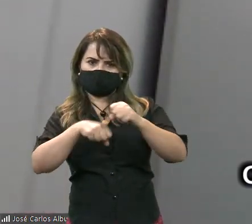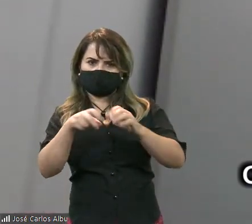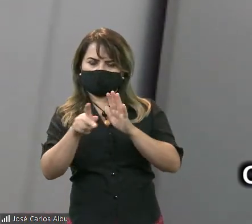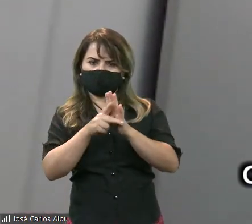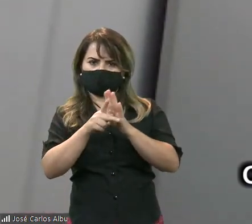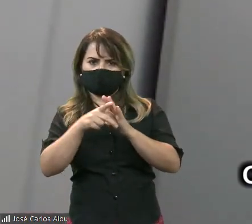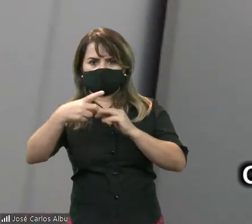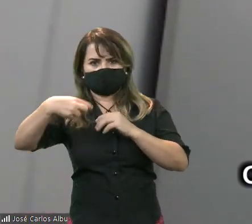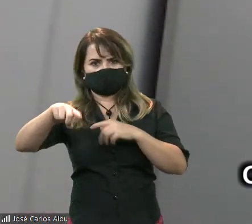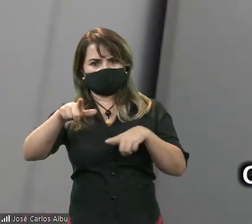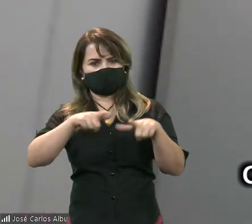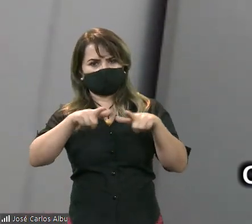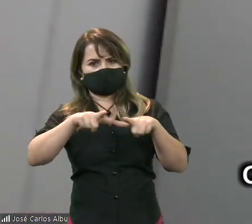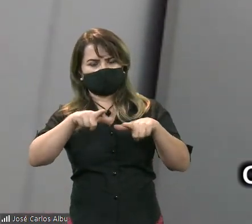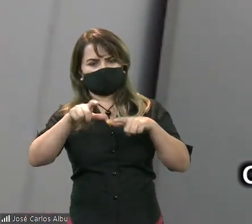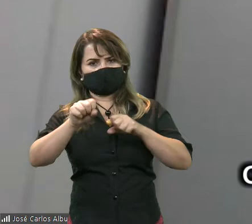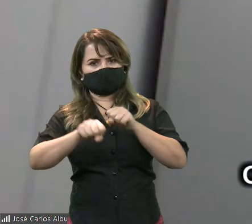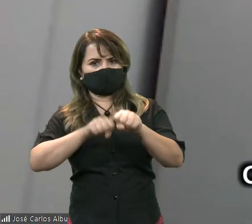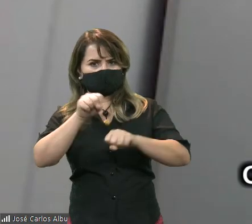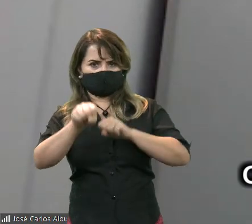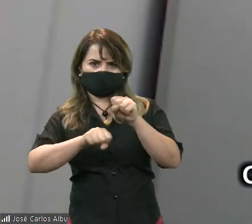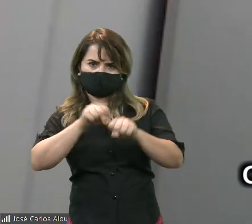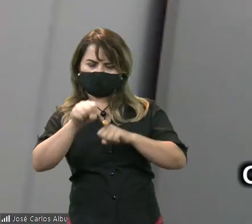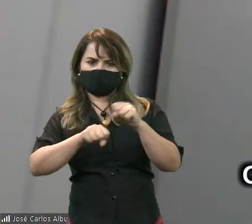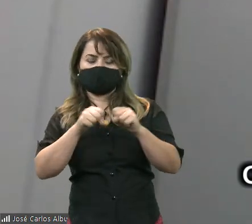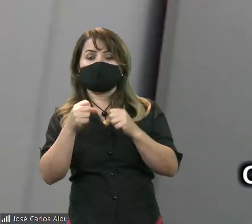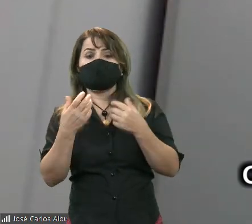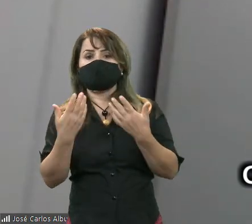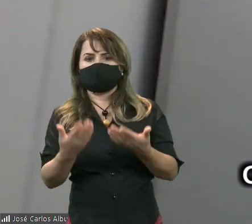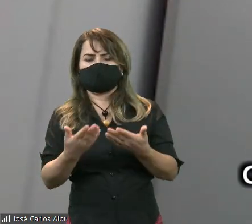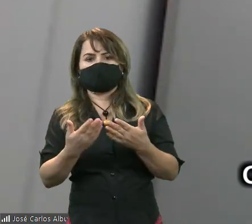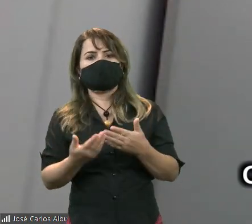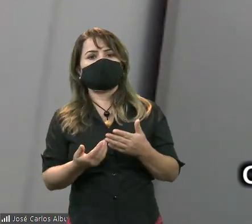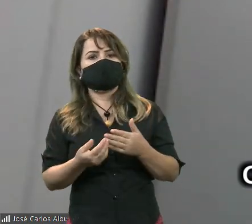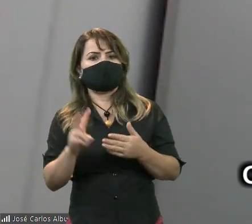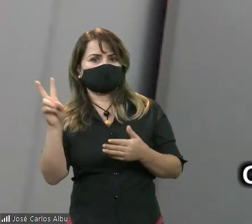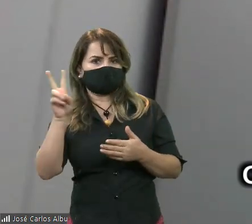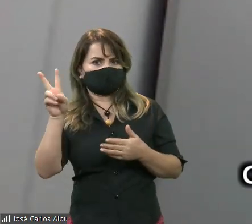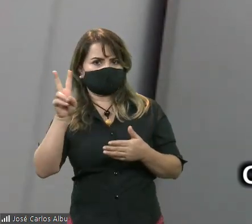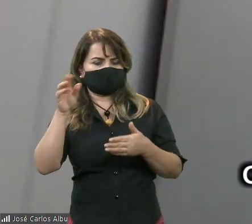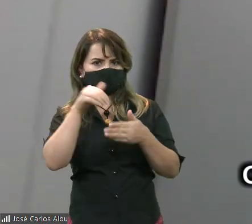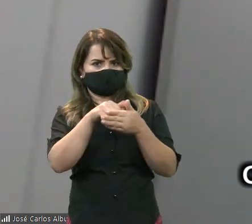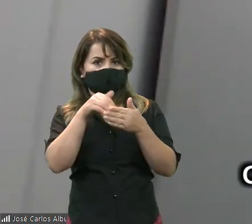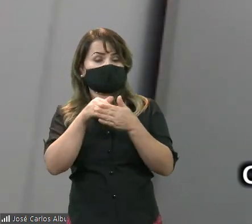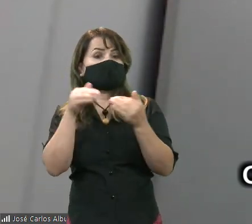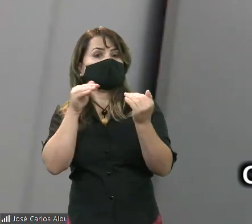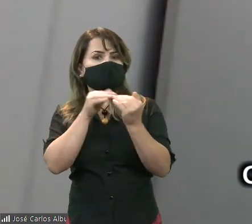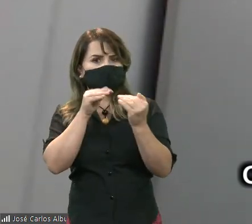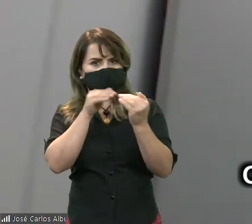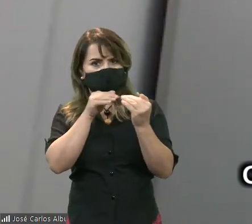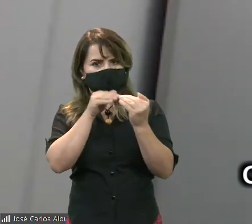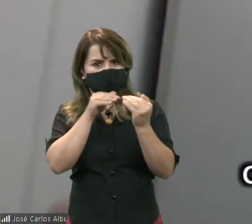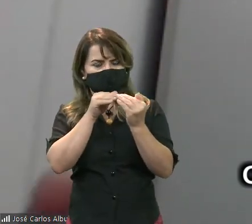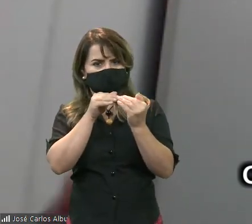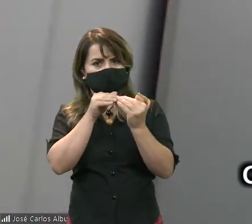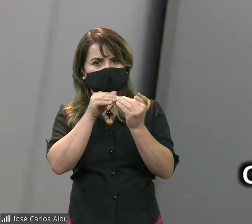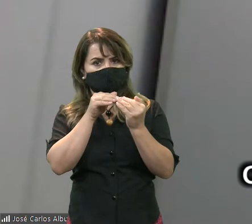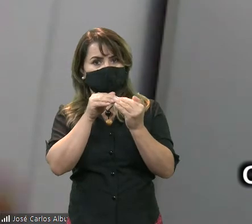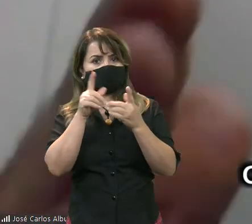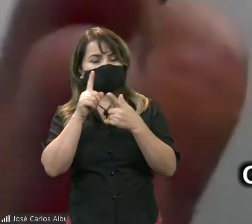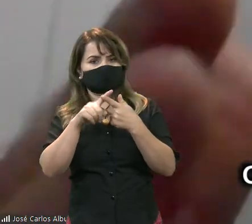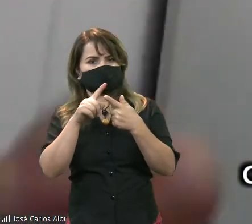quero aqui declinar o meu voto favorável, senhor presidente, senhores vereadores, senhora vereadora, e dizer realmente que o nosso prefeito